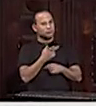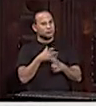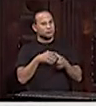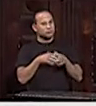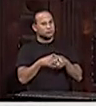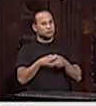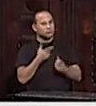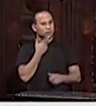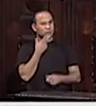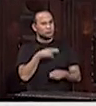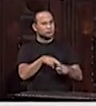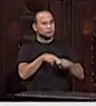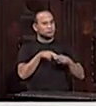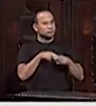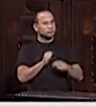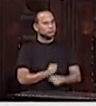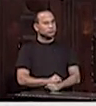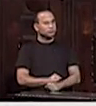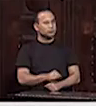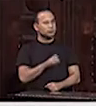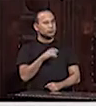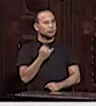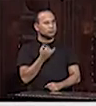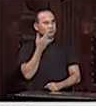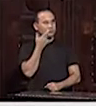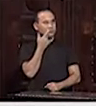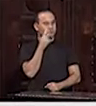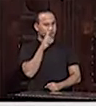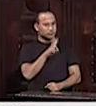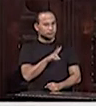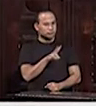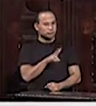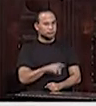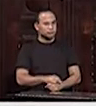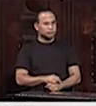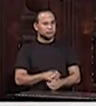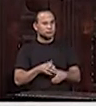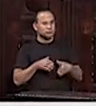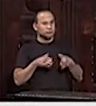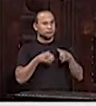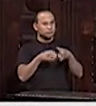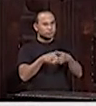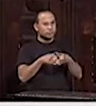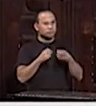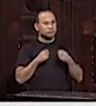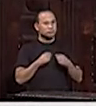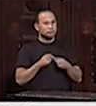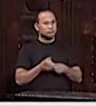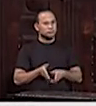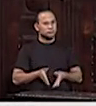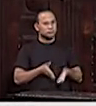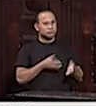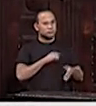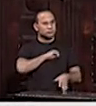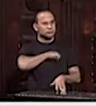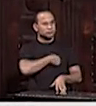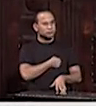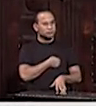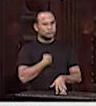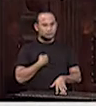descontrole e, por isso, a importância de se rever parte dessas isenções fiscais, de